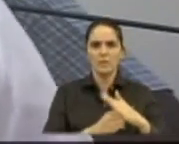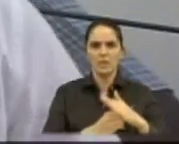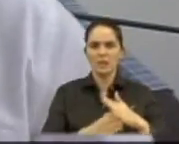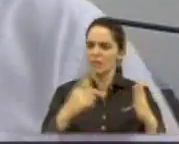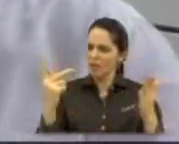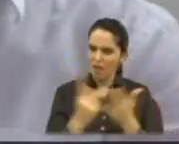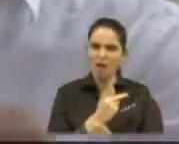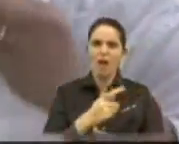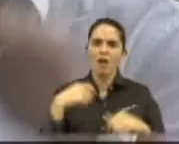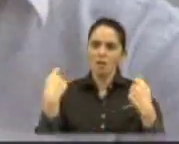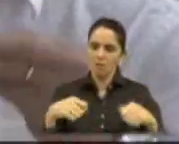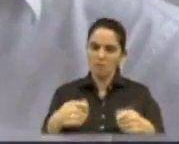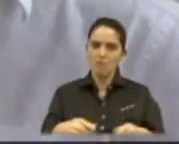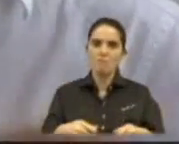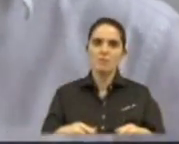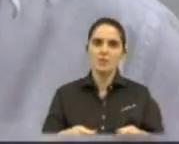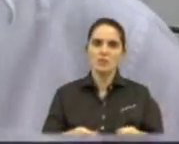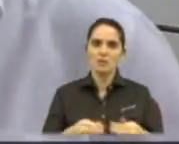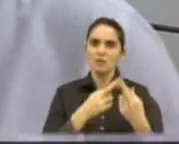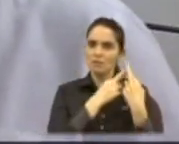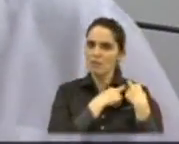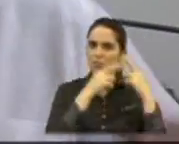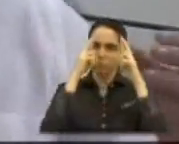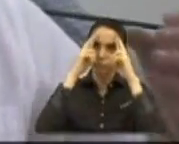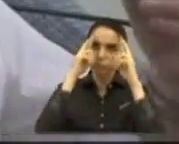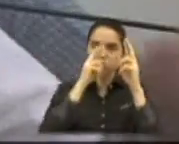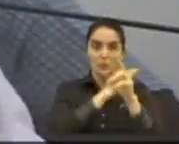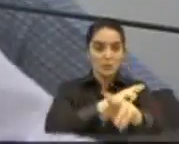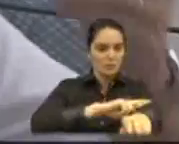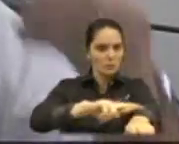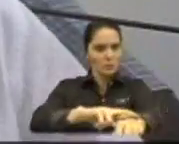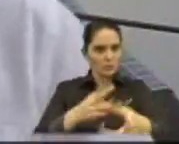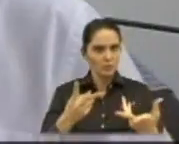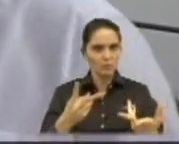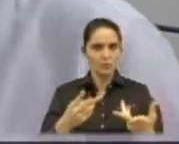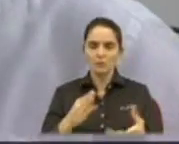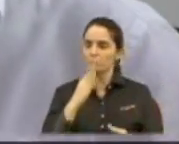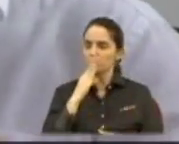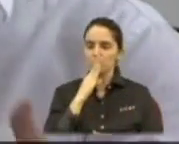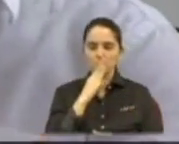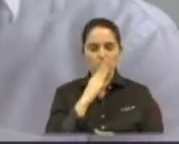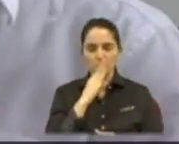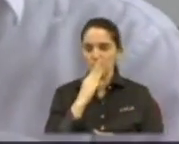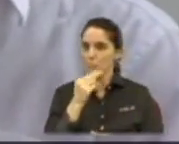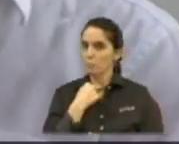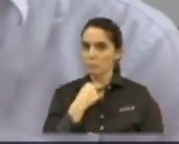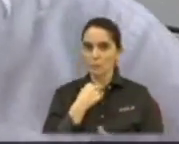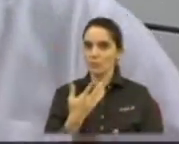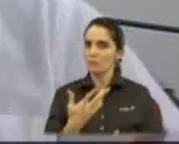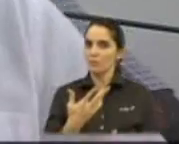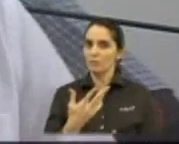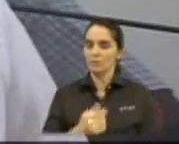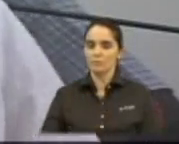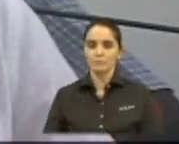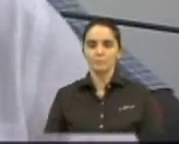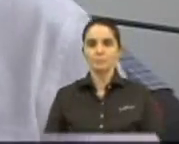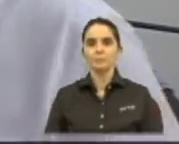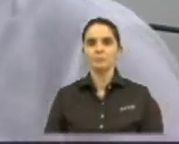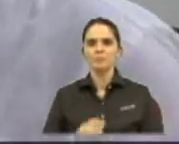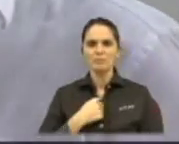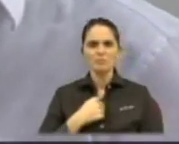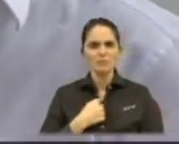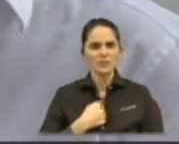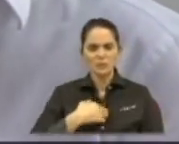punida. É inconcebível nós ficarmos calados. Eu tentei até fazer fiquei